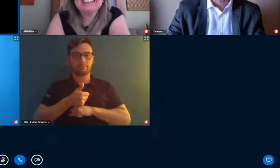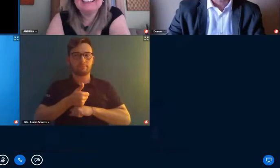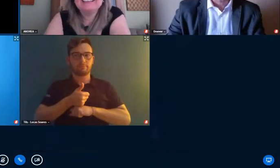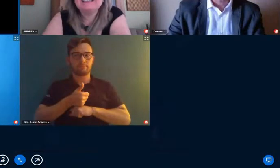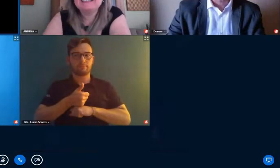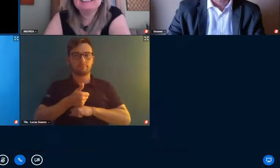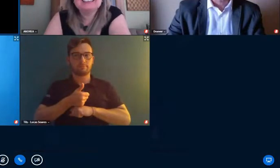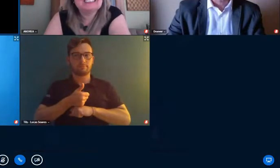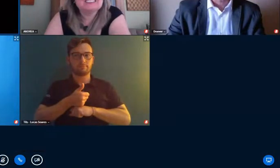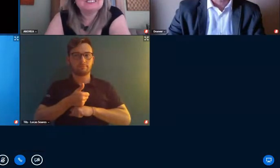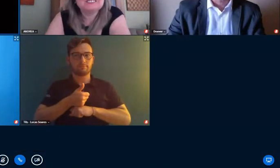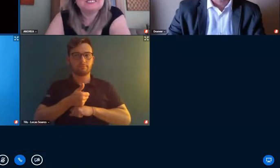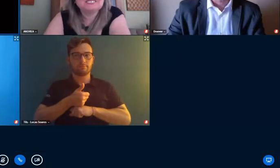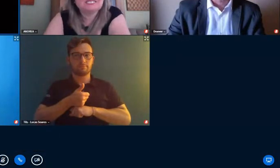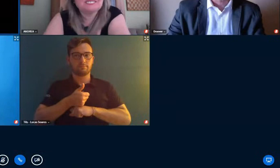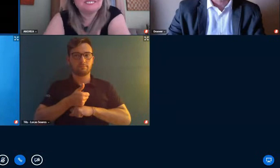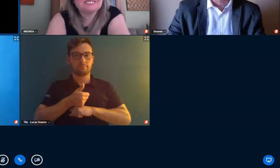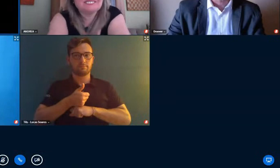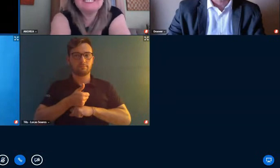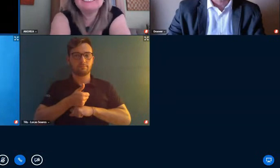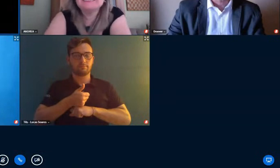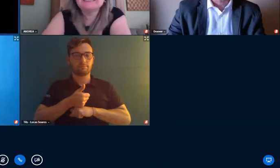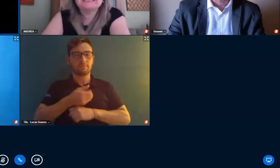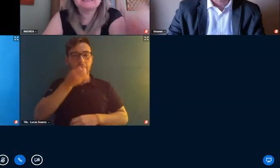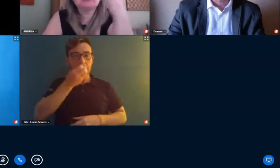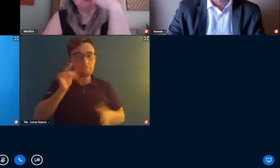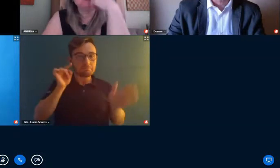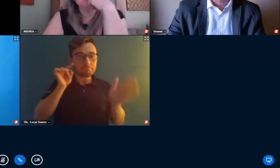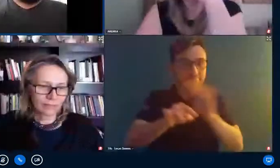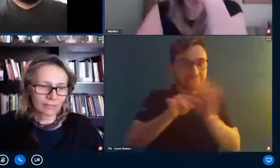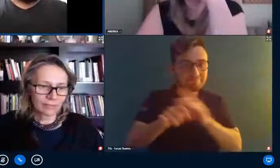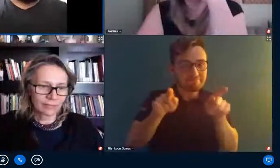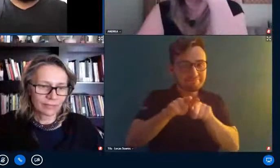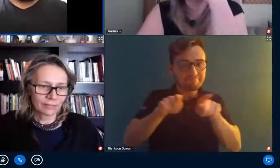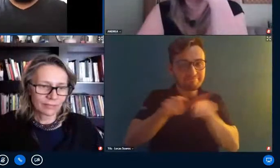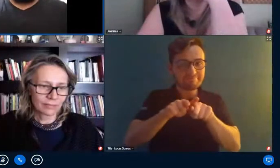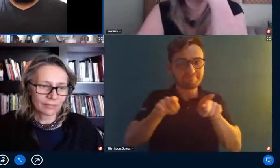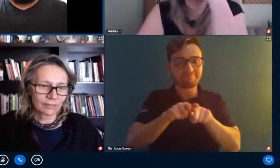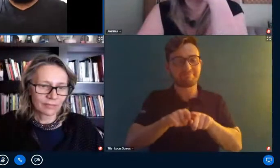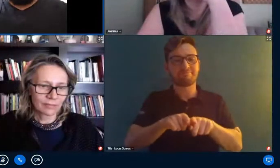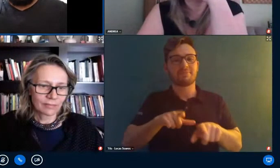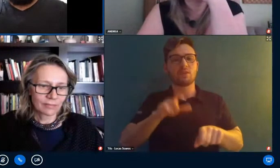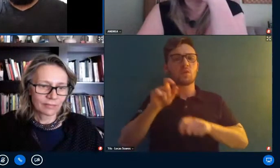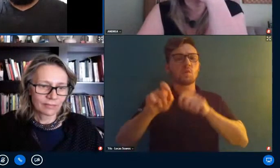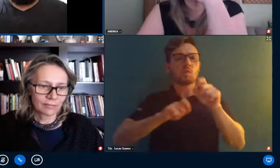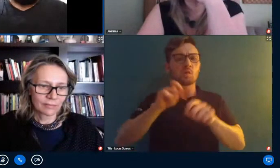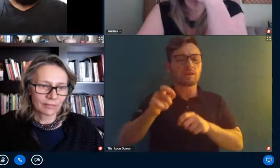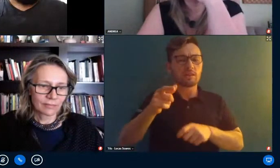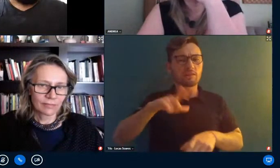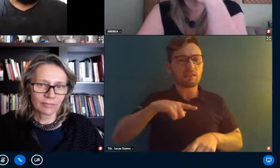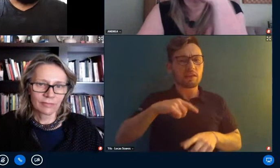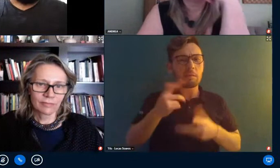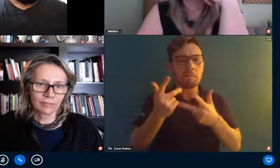Bom, vou passar para uma próxima pergunta. Seria o que manter no próximo ano?